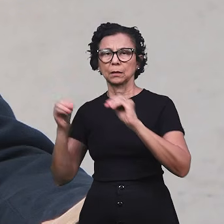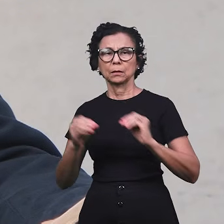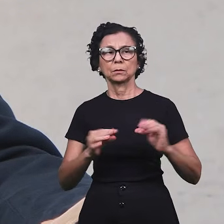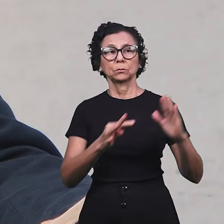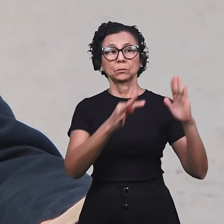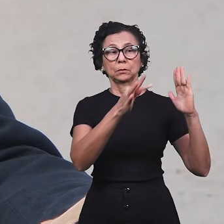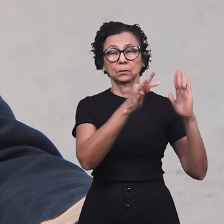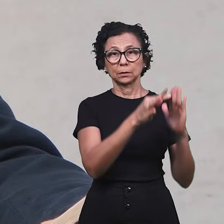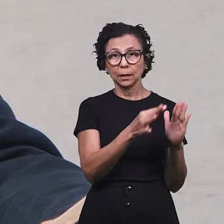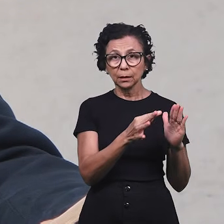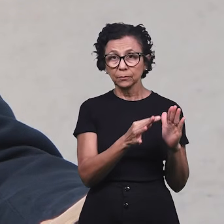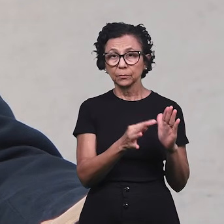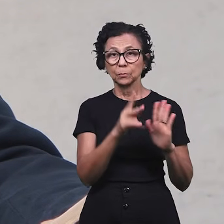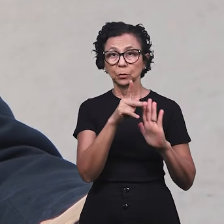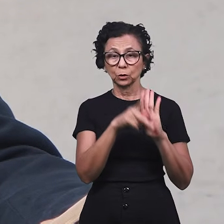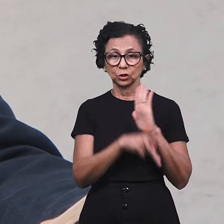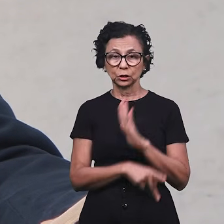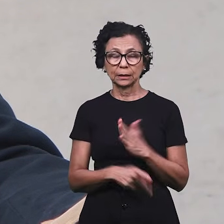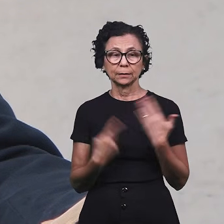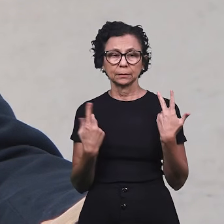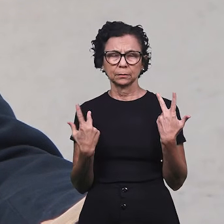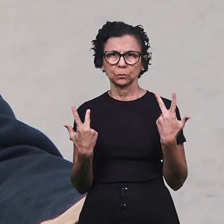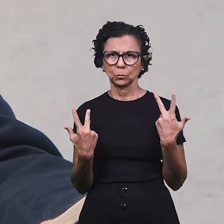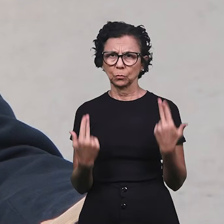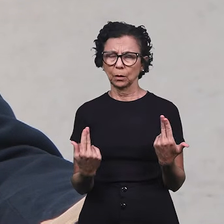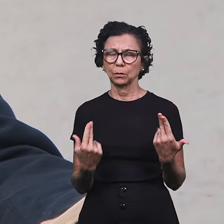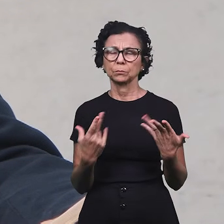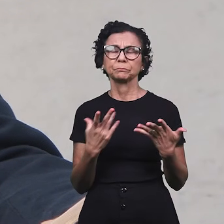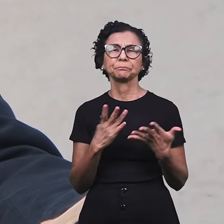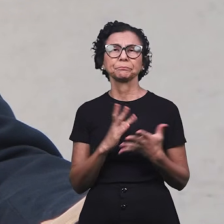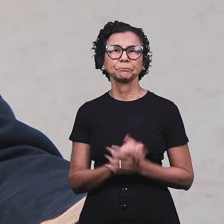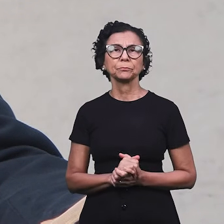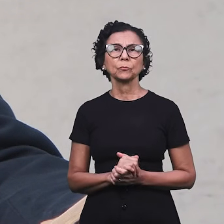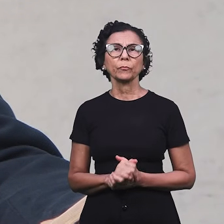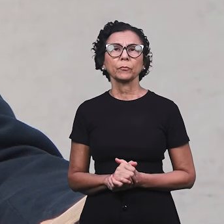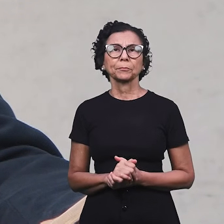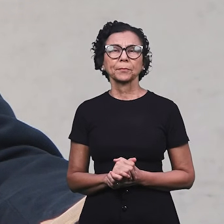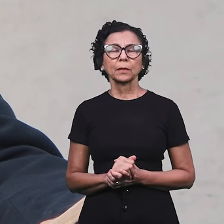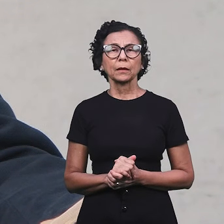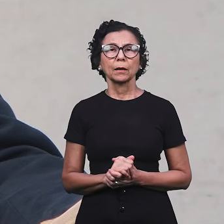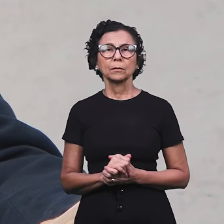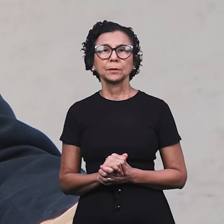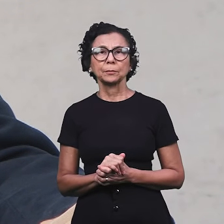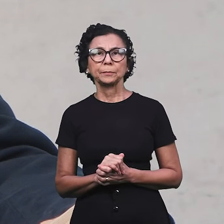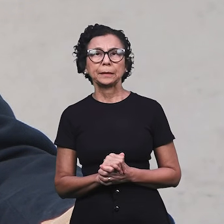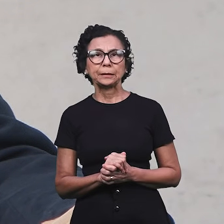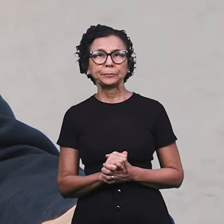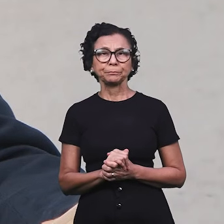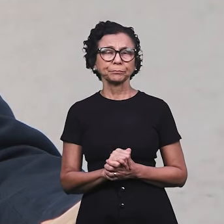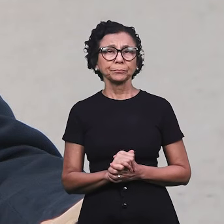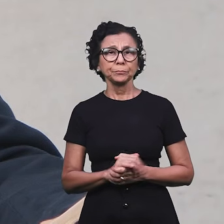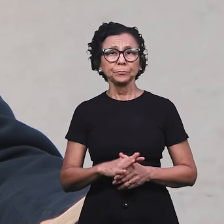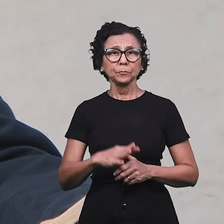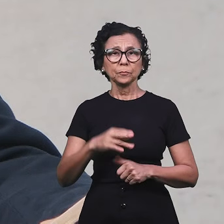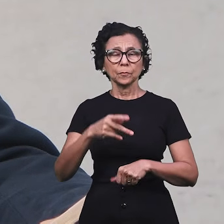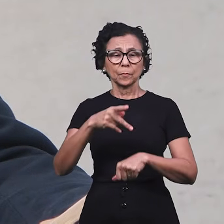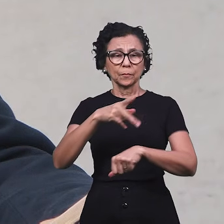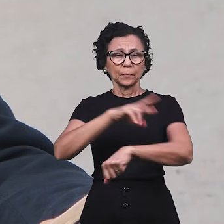das demais edificações daquele complexo, o fundamento eram as